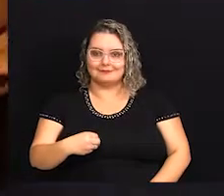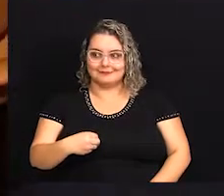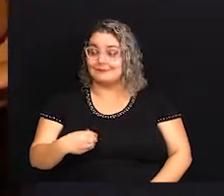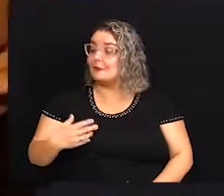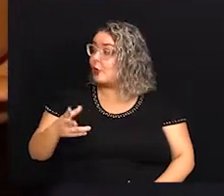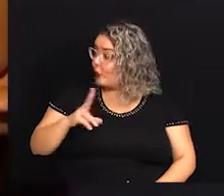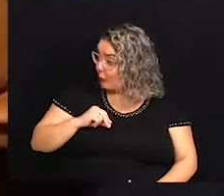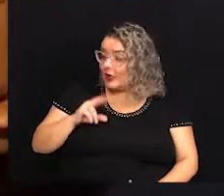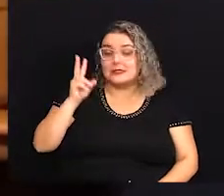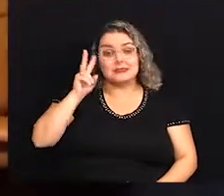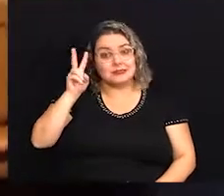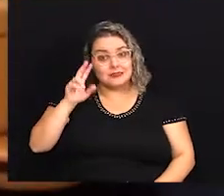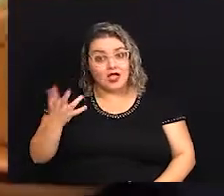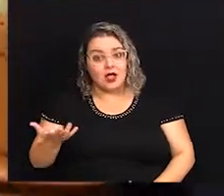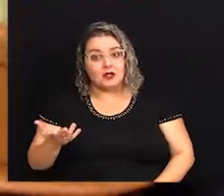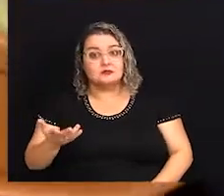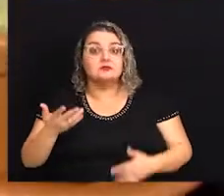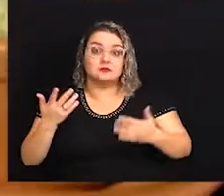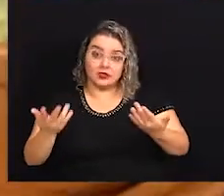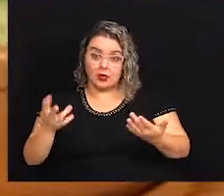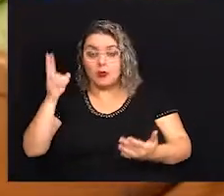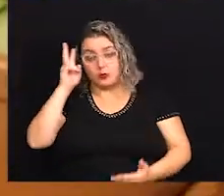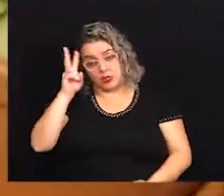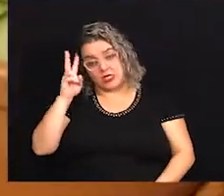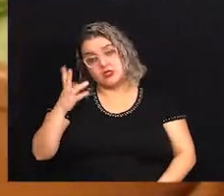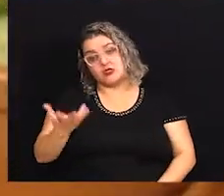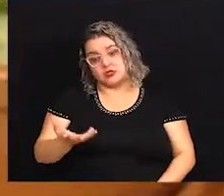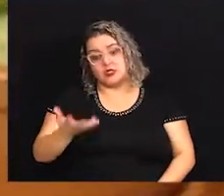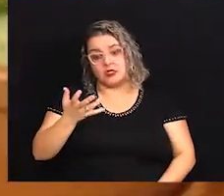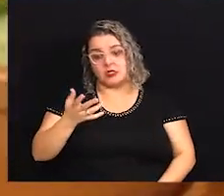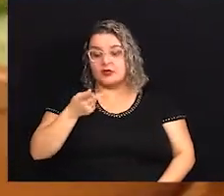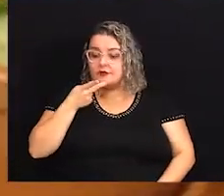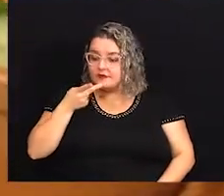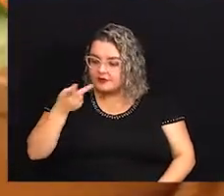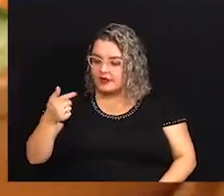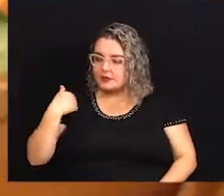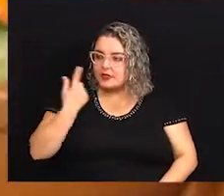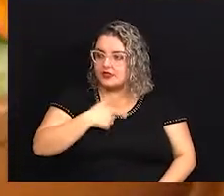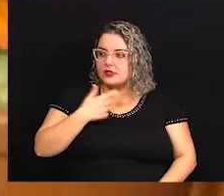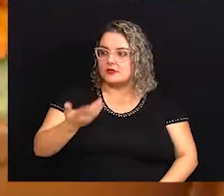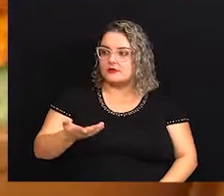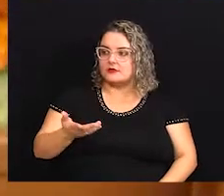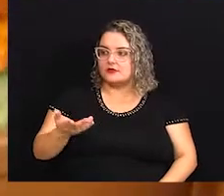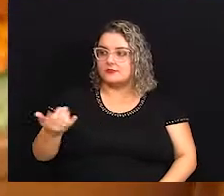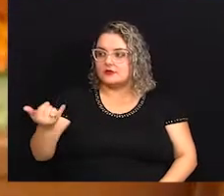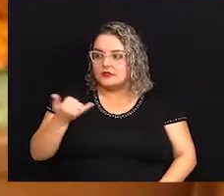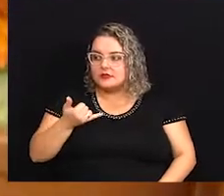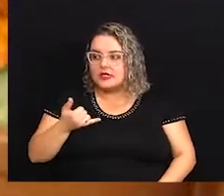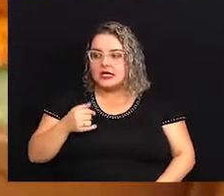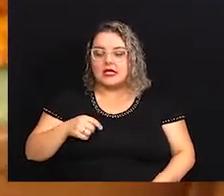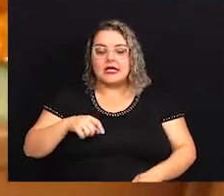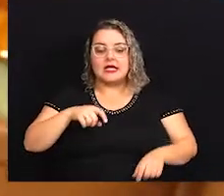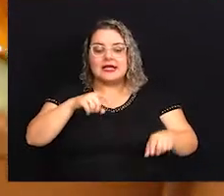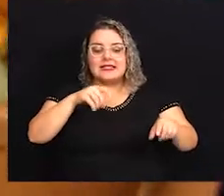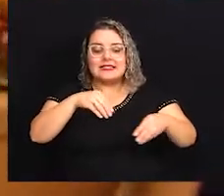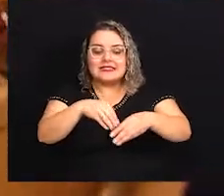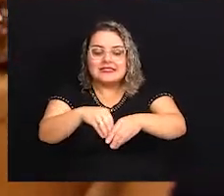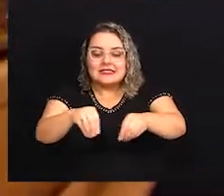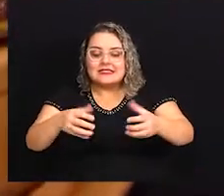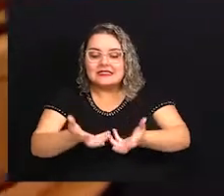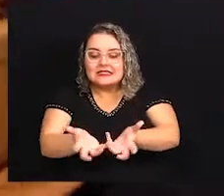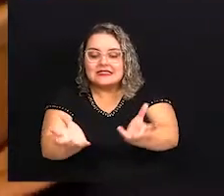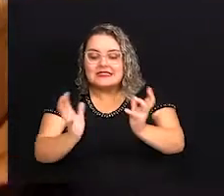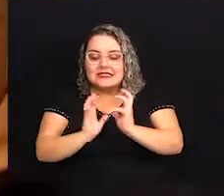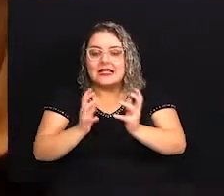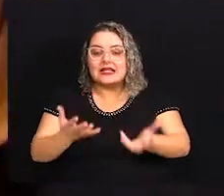Olha, gente, que história, né? E aí, uma história que eu quero, né, que você conte pra gente, é você falou assim, salada camponesa. O